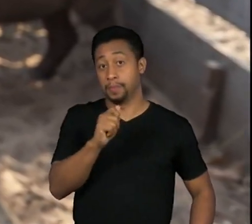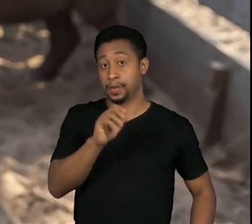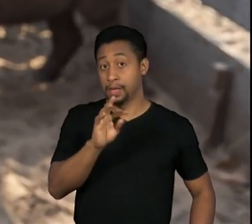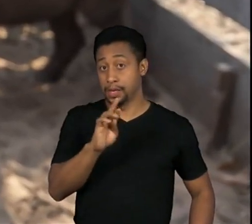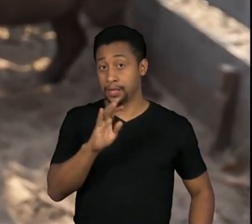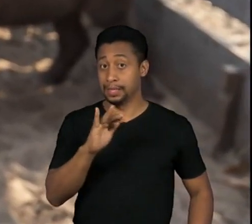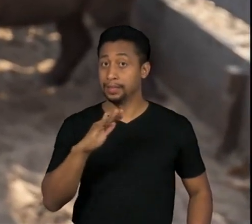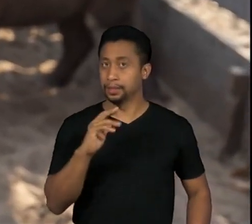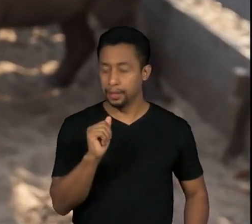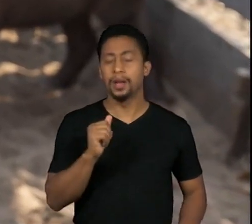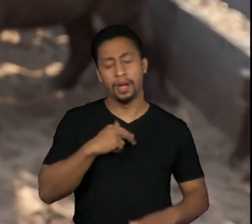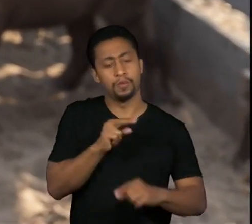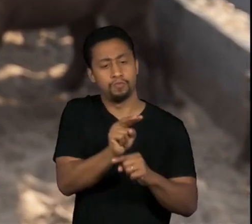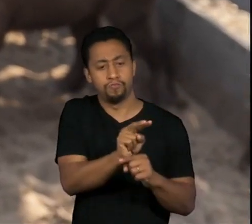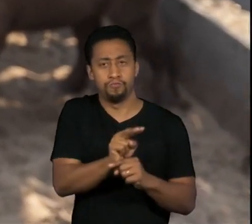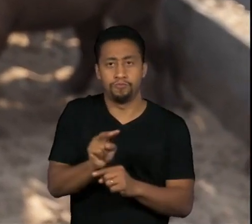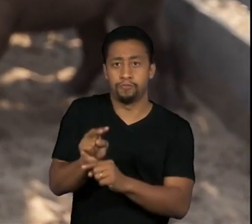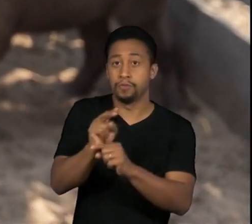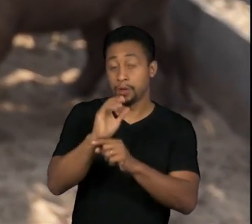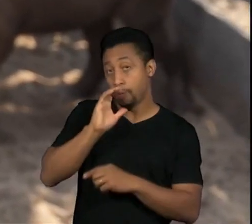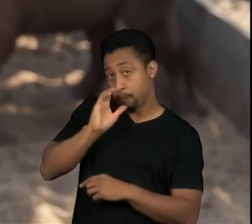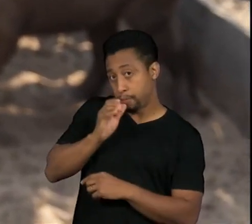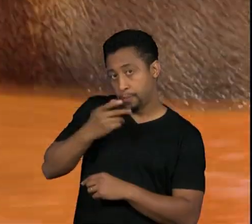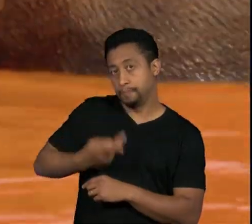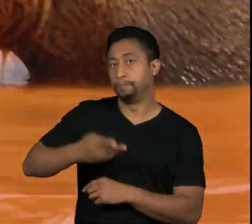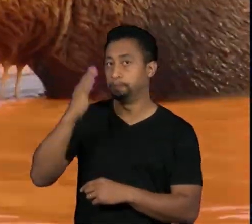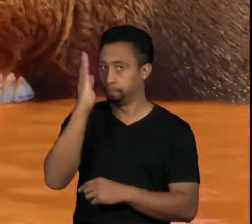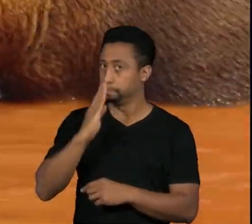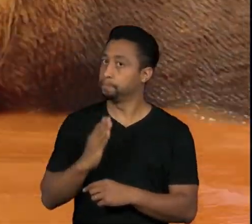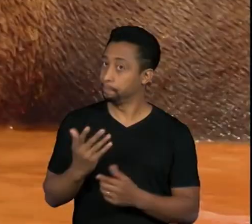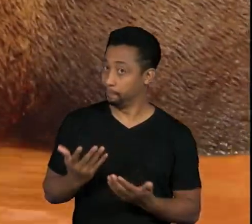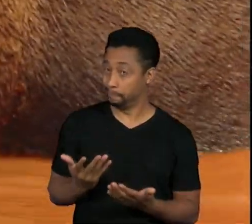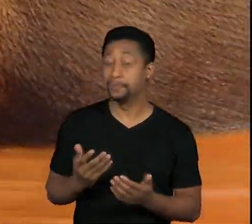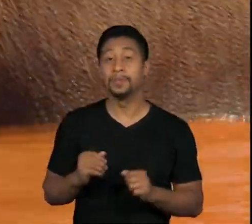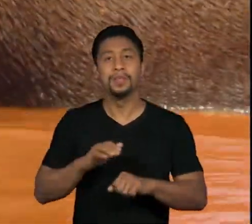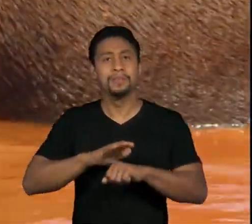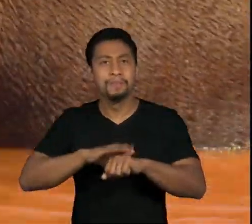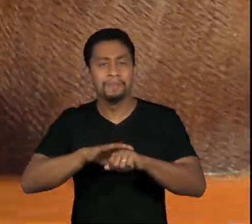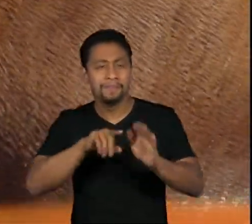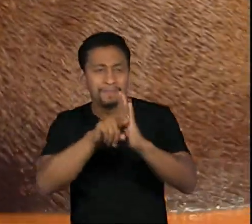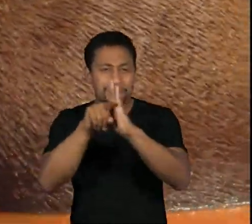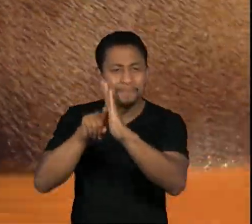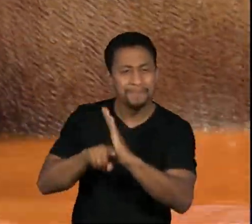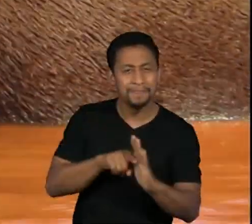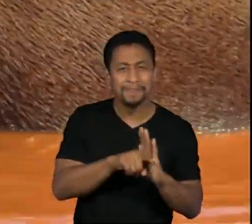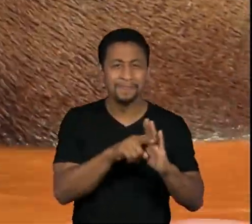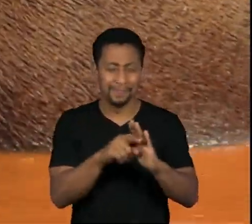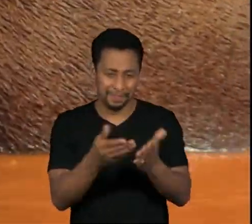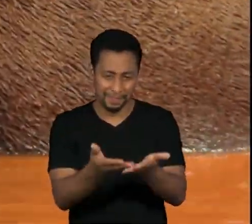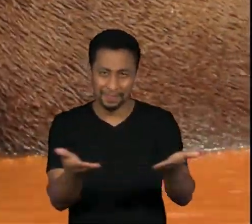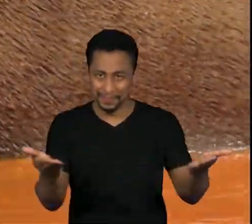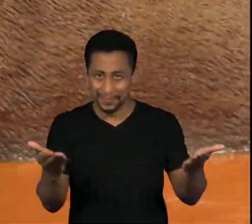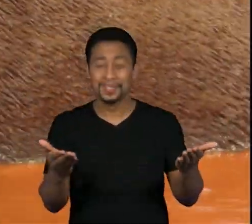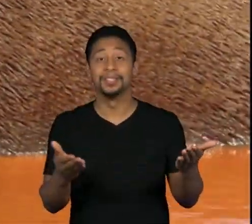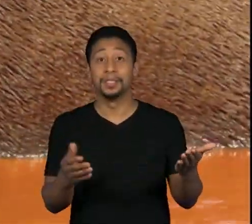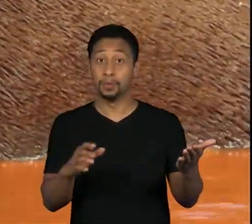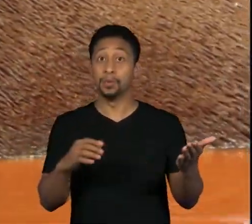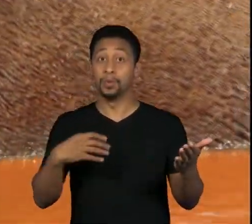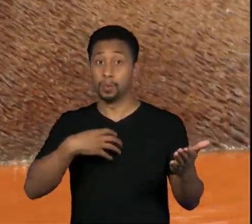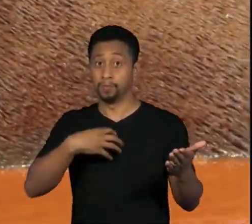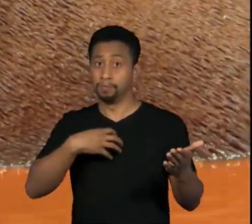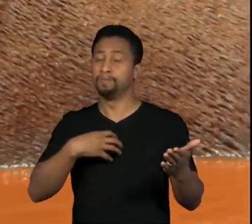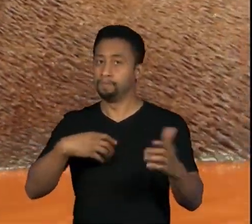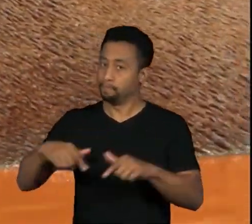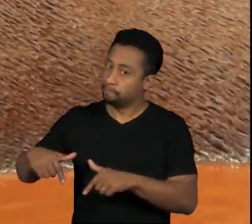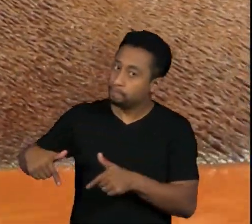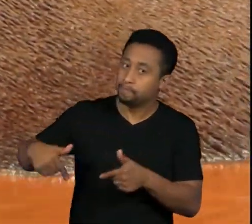a conservação da anta brasileira. Como parte dos estudos sobre a espécie, a Iniciativa Nacional para a